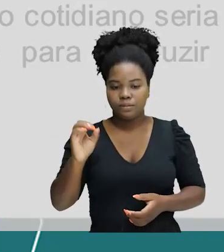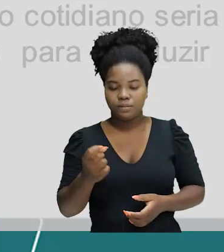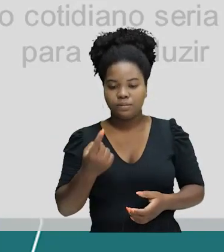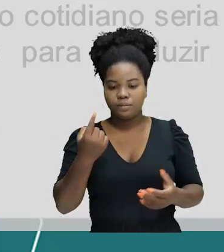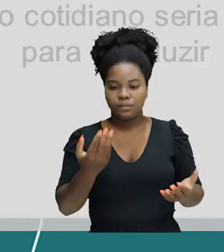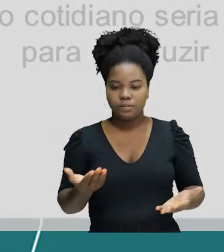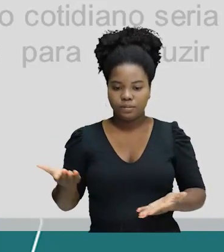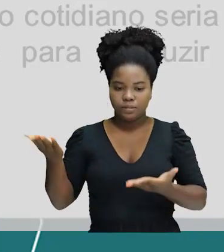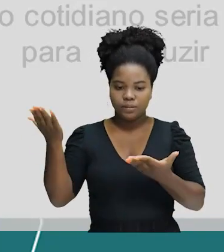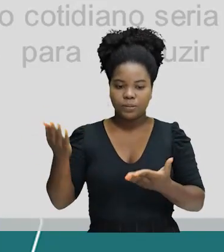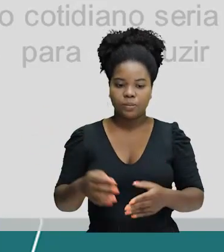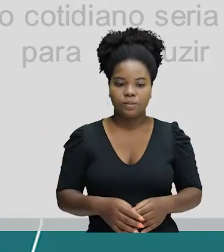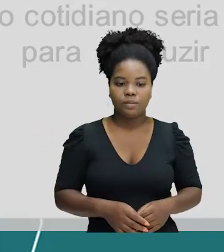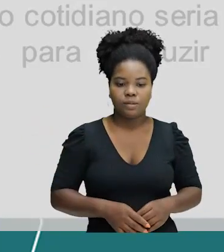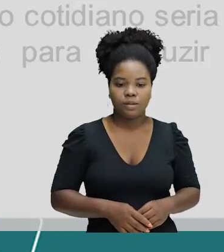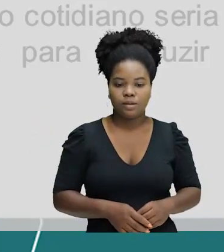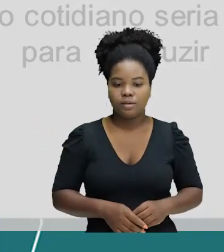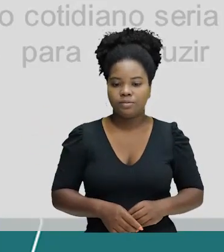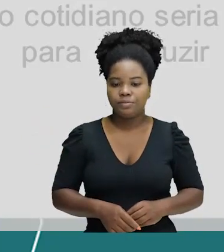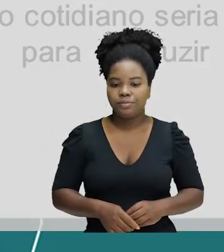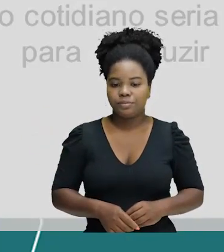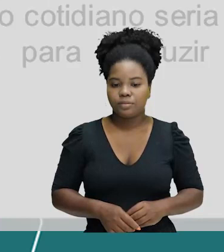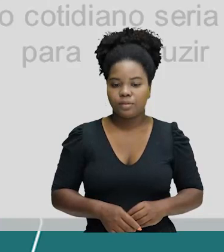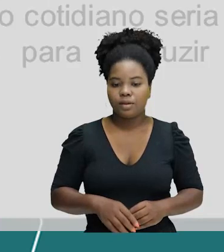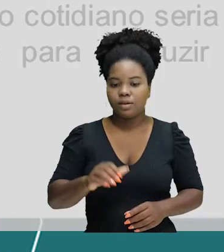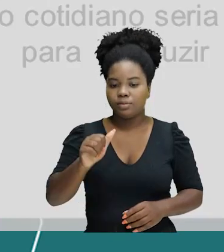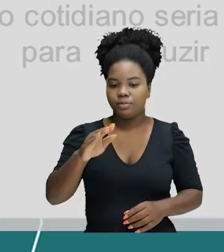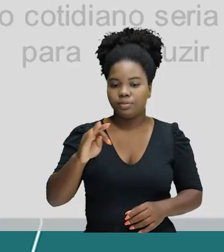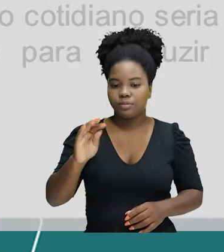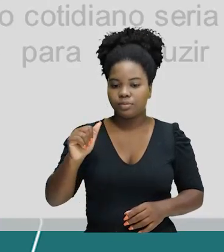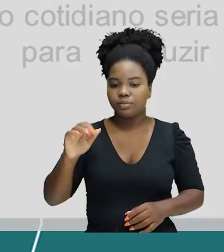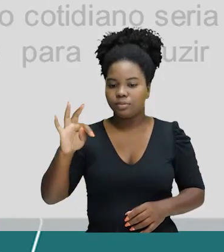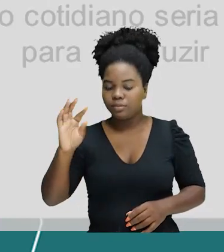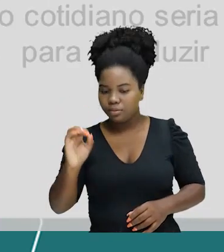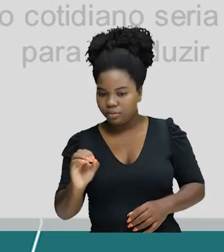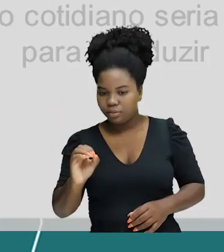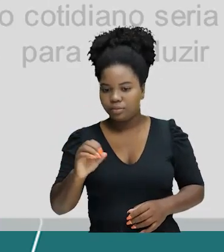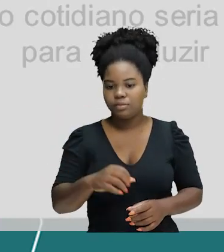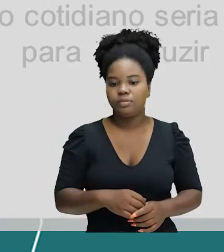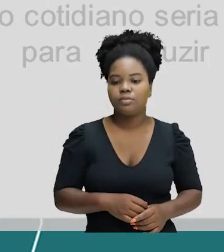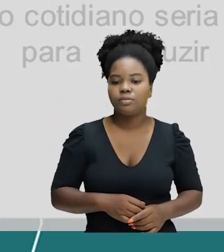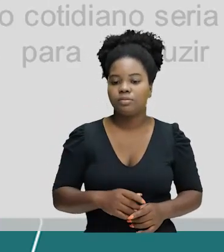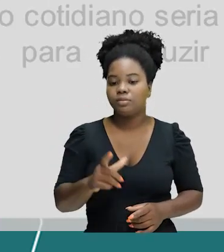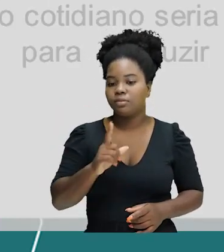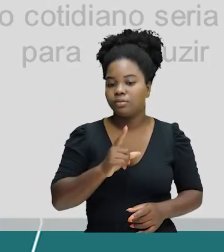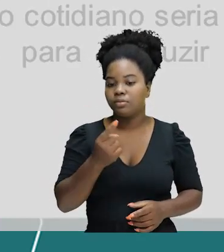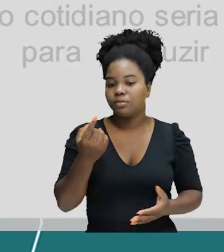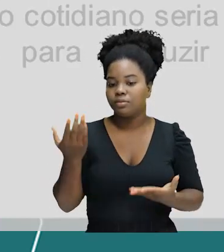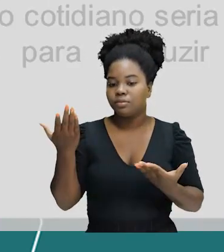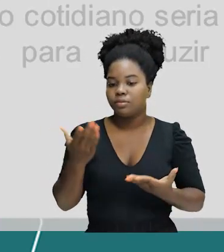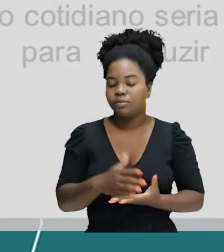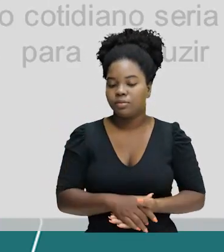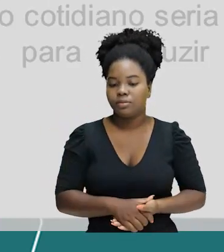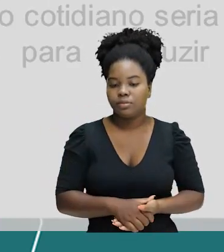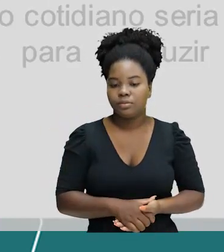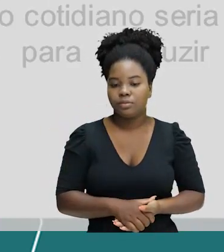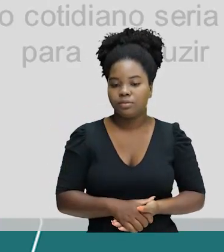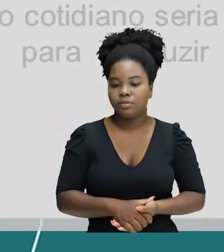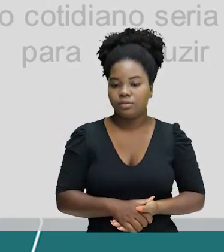polivinila, certo? O monômero é o acetato de vinila, que nós temos